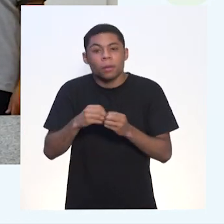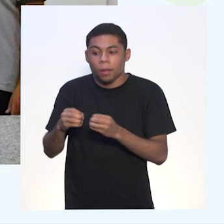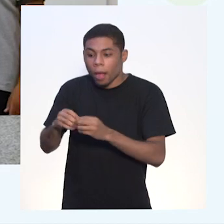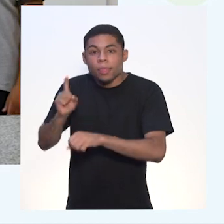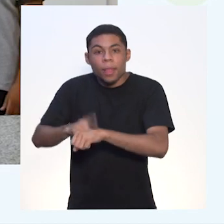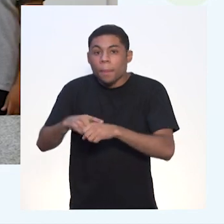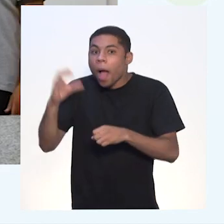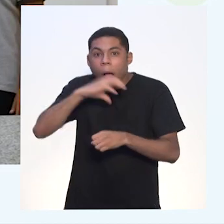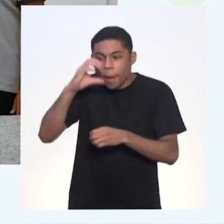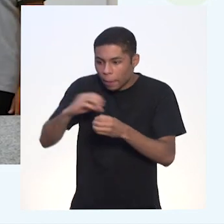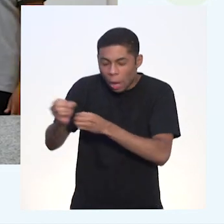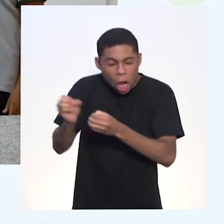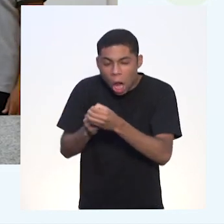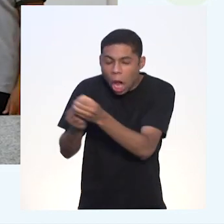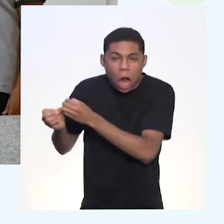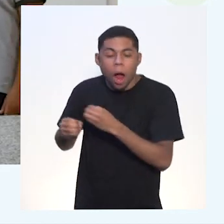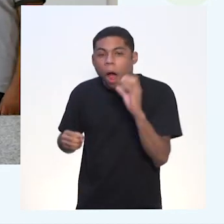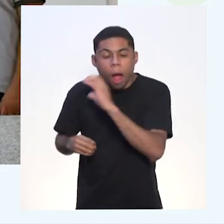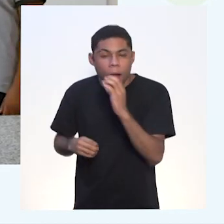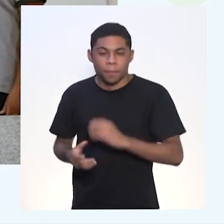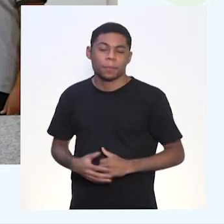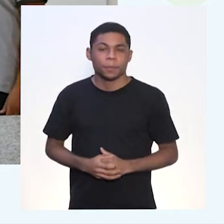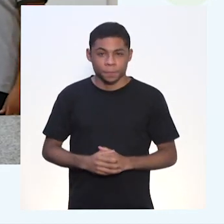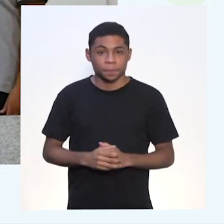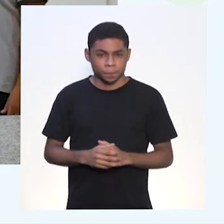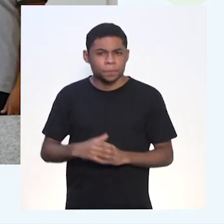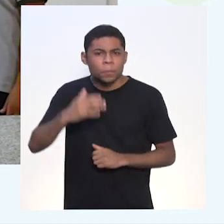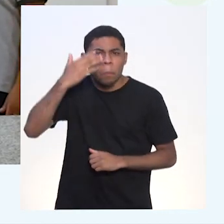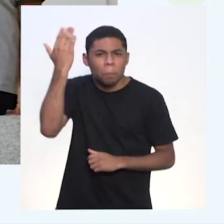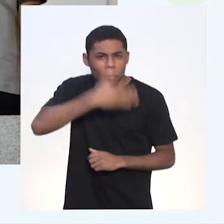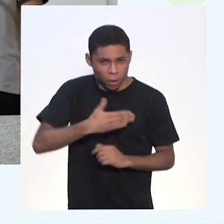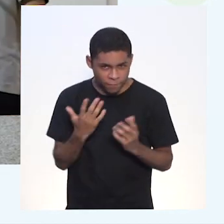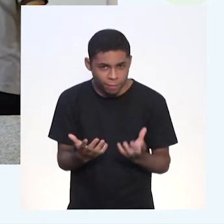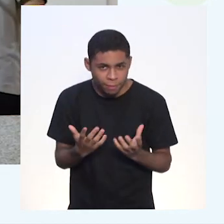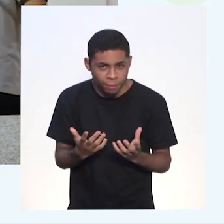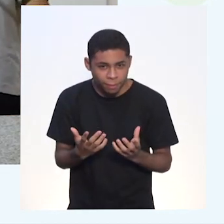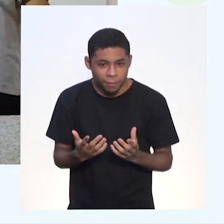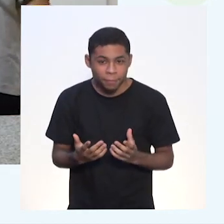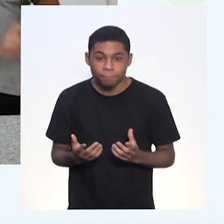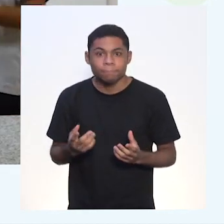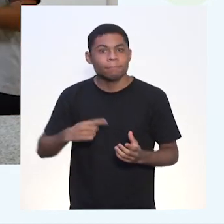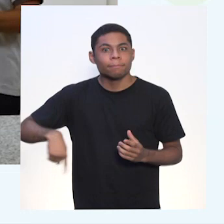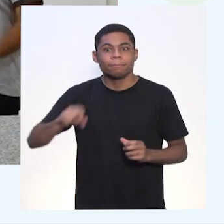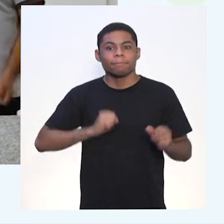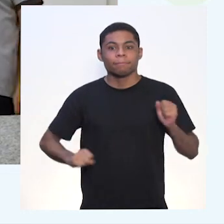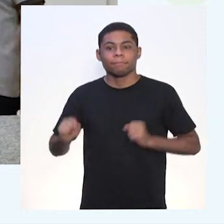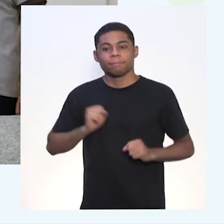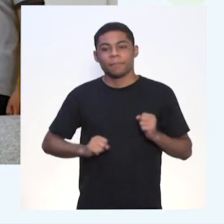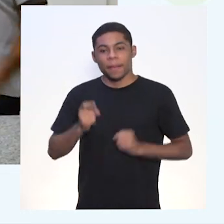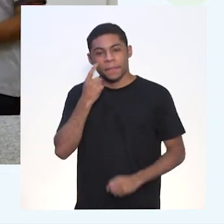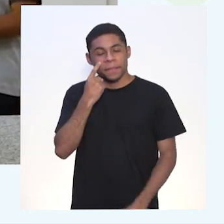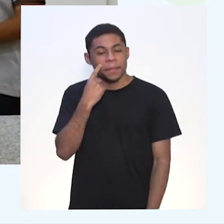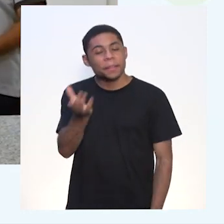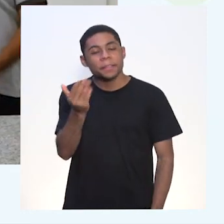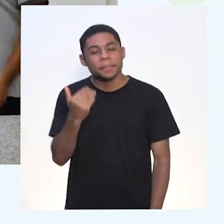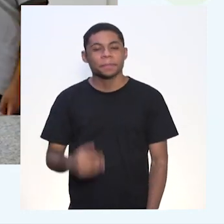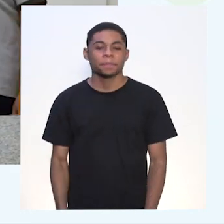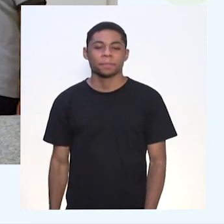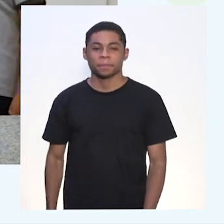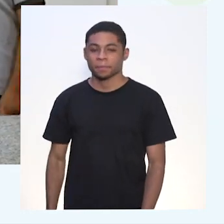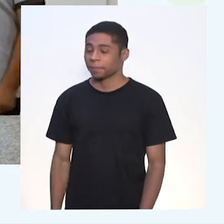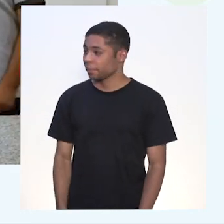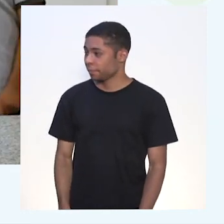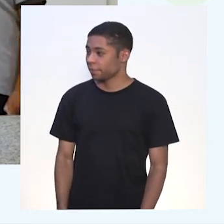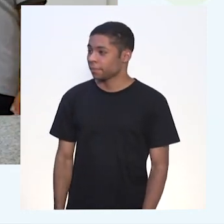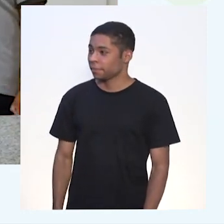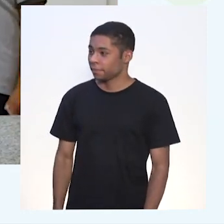aconteça de forma mais rápida, acelerada. Vamos comprovar isso na prática? Já estamos ansiosos aí para ver tudo isso na prática aí, né? Na